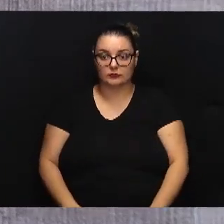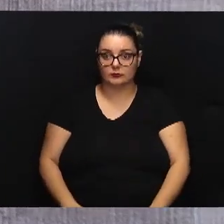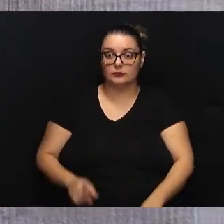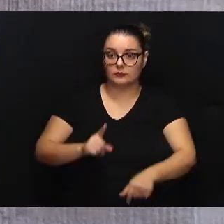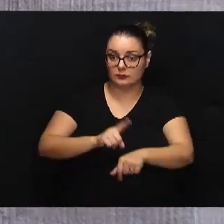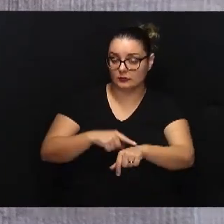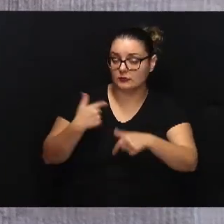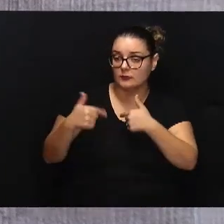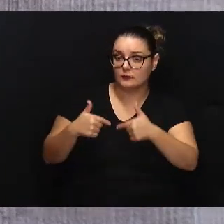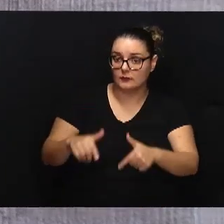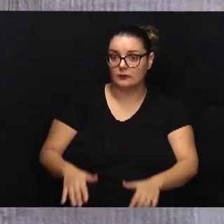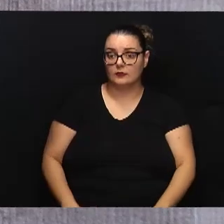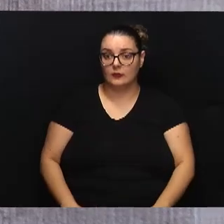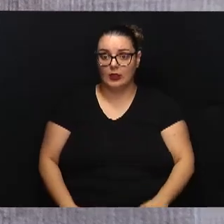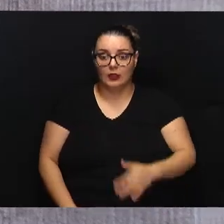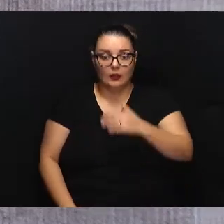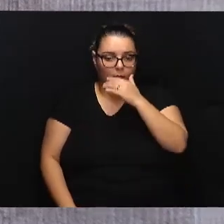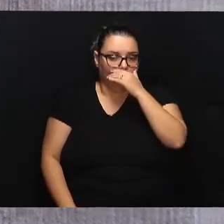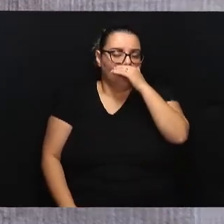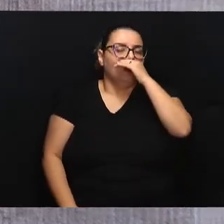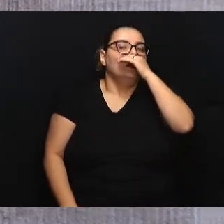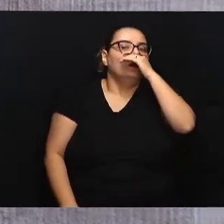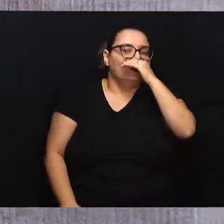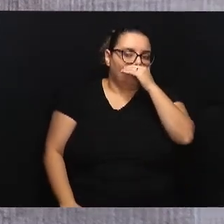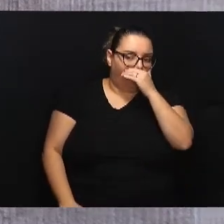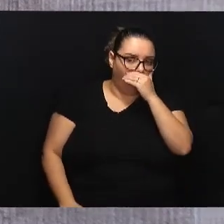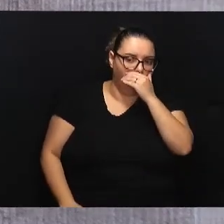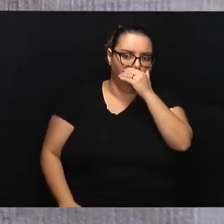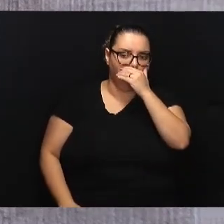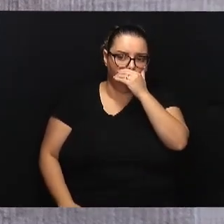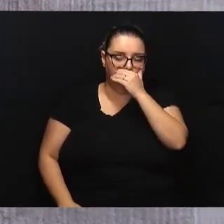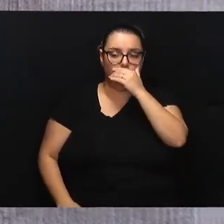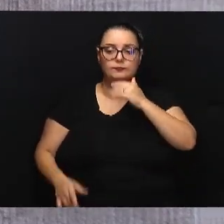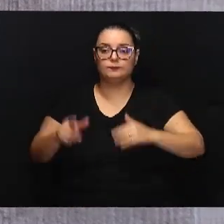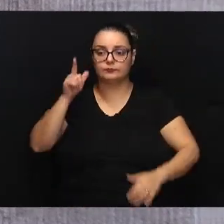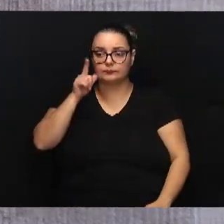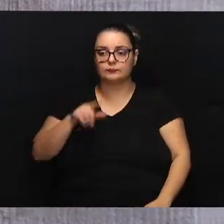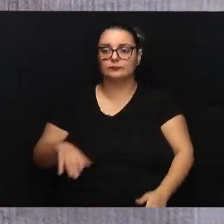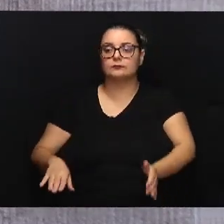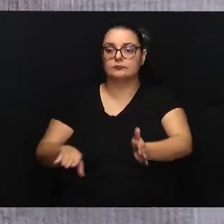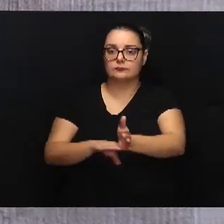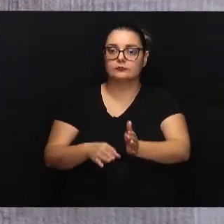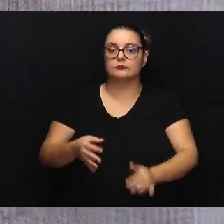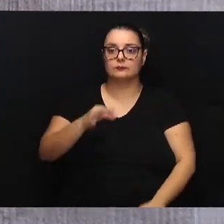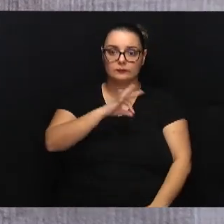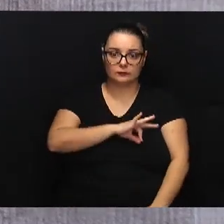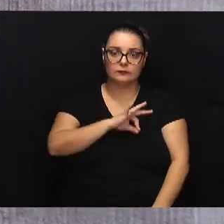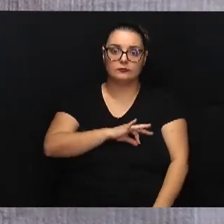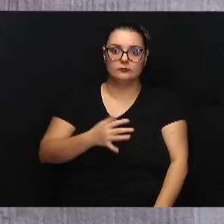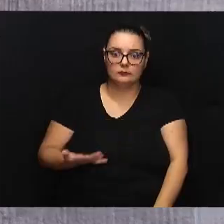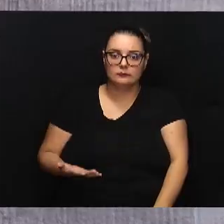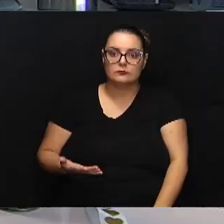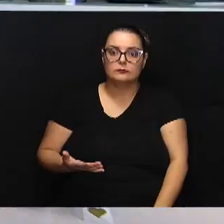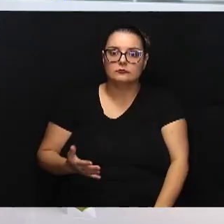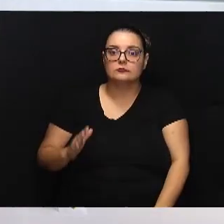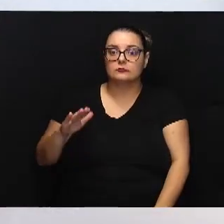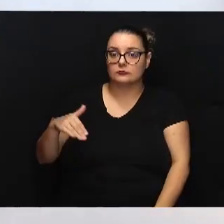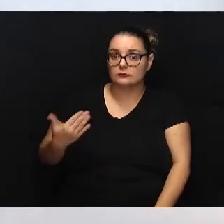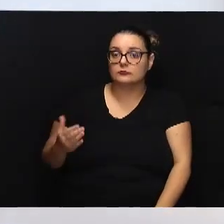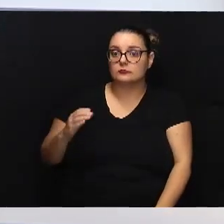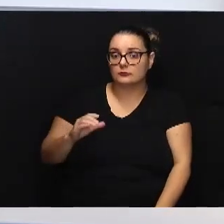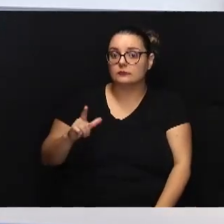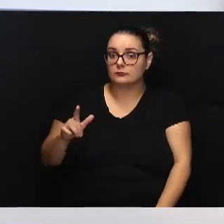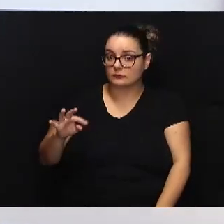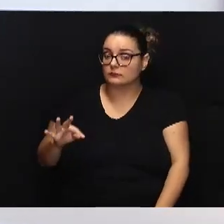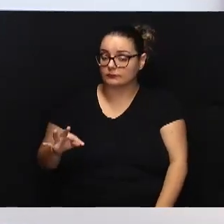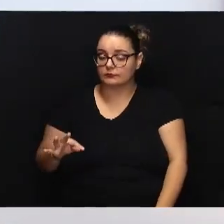trabalho, então eu já consegui chegar nesse salário que eu deixei quando eu era CLT. Trabalhando